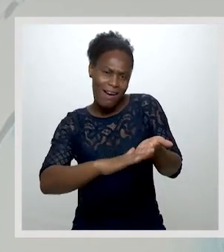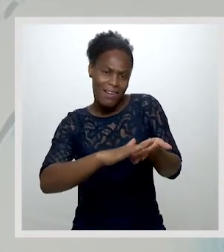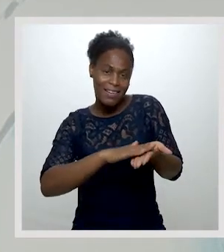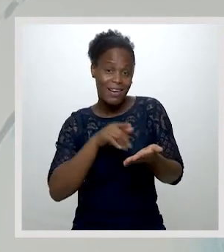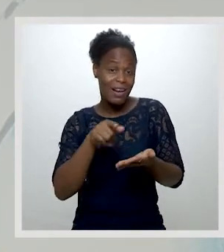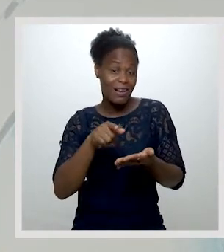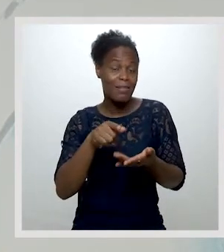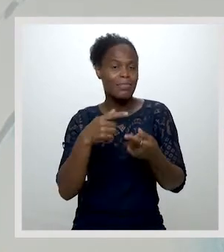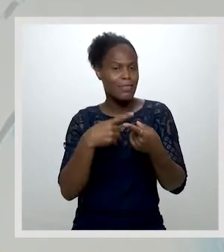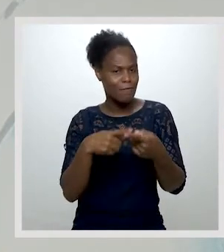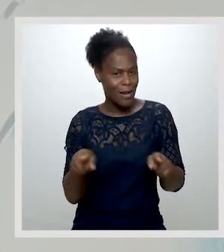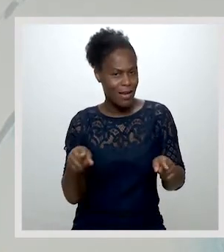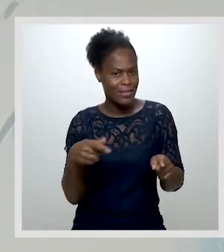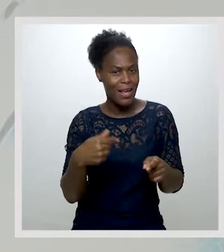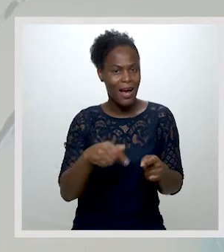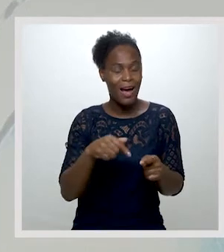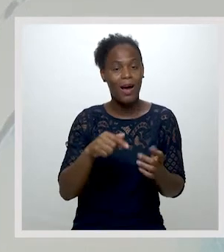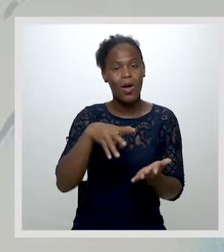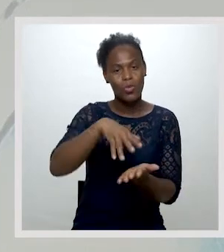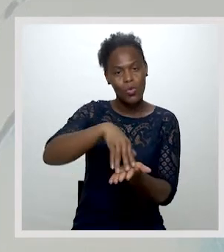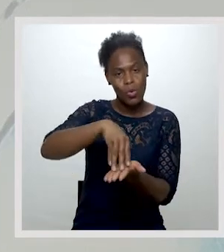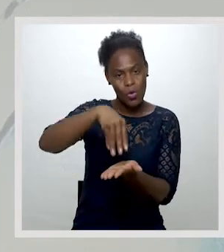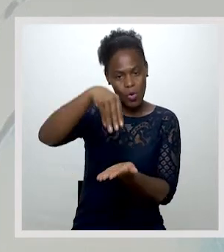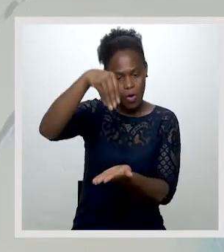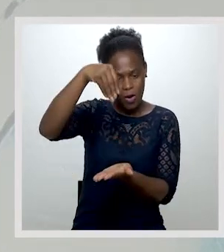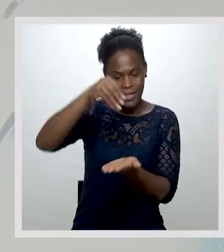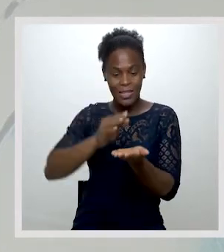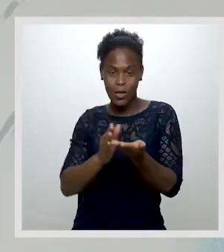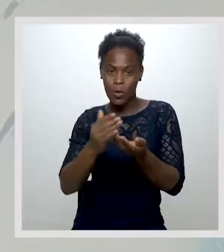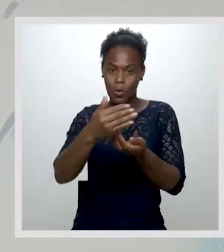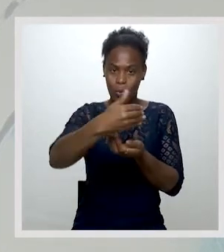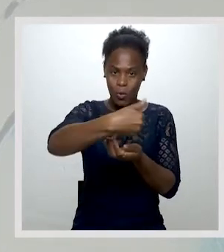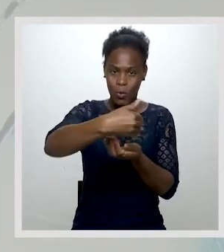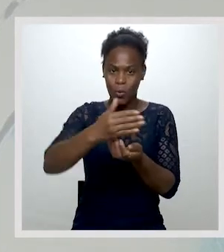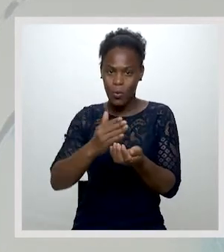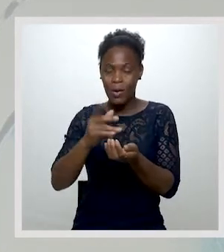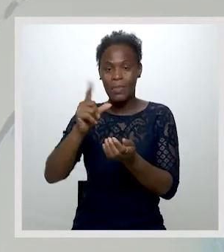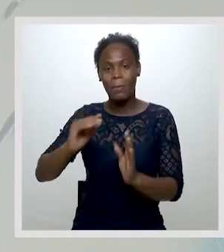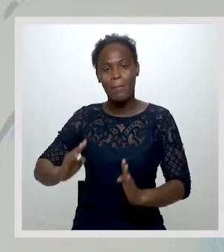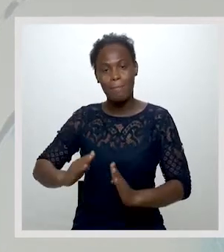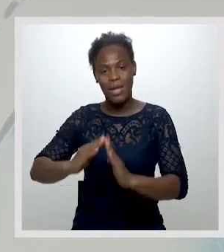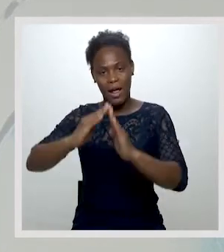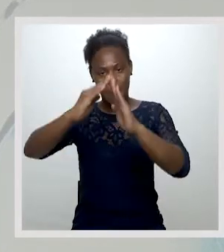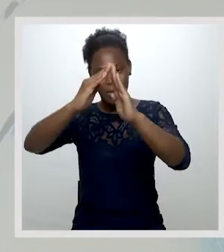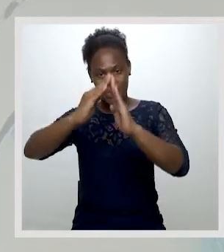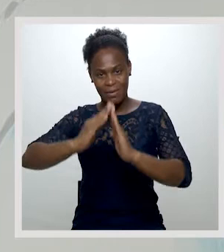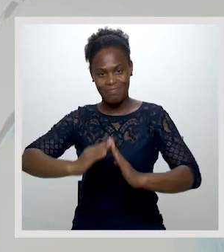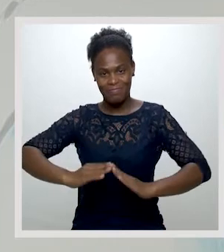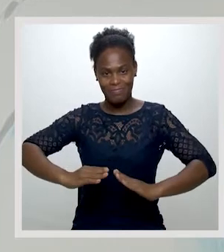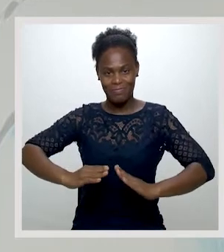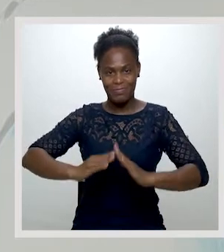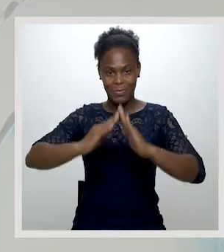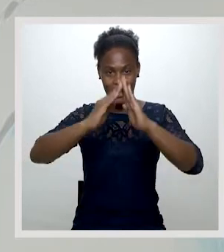diferença entre o cone e a pirâmide. Vocês não